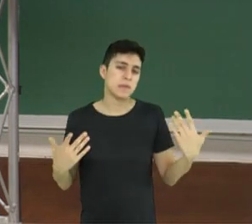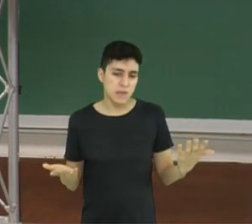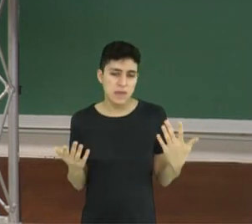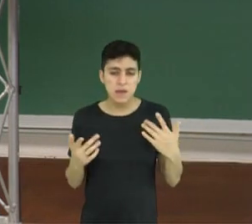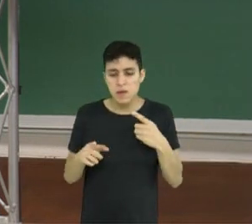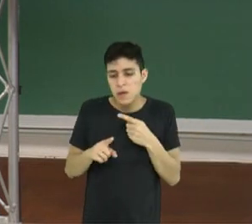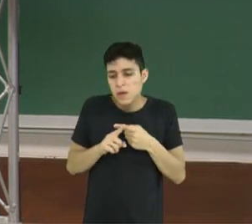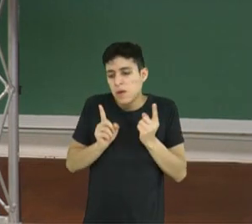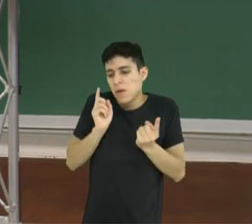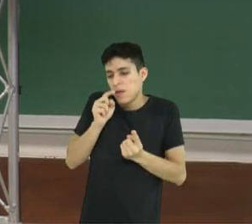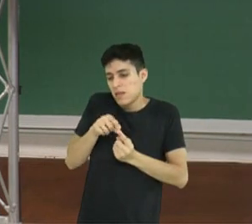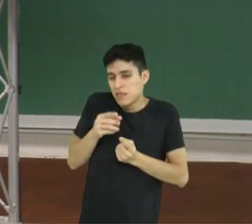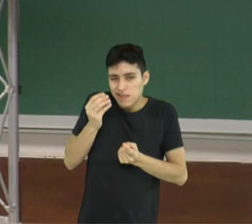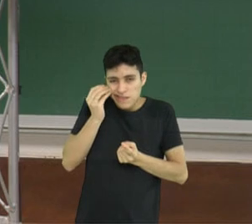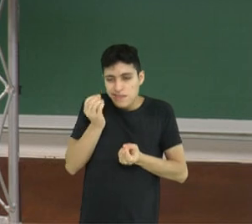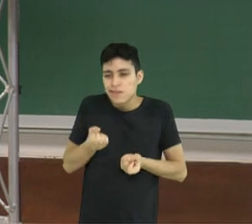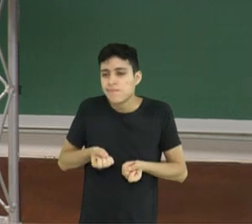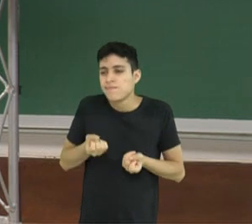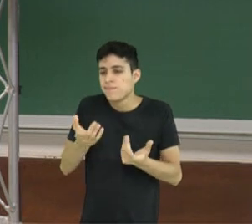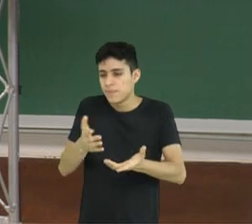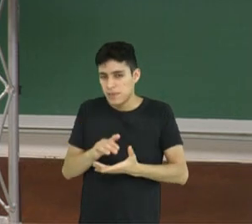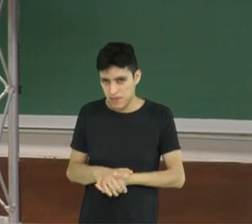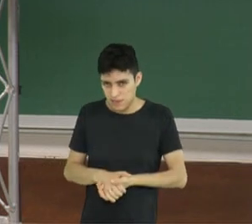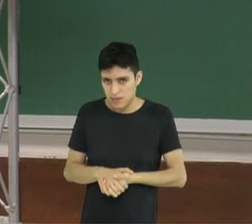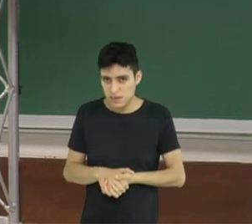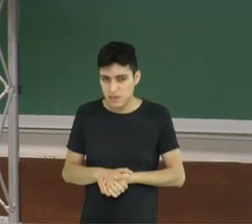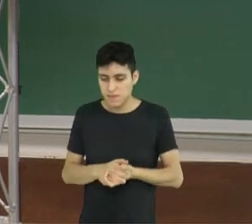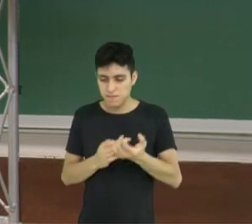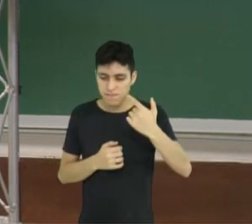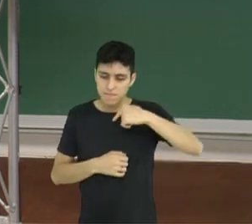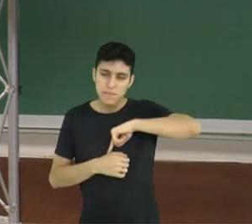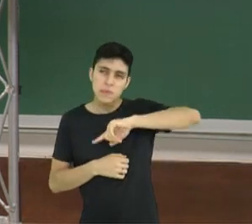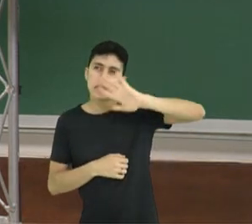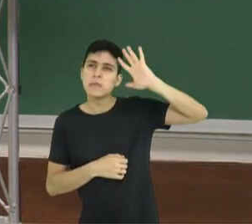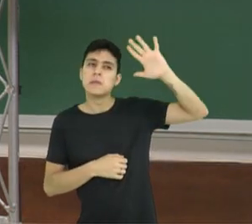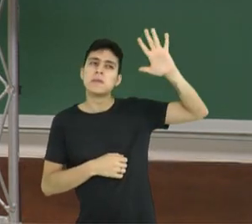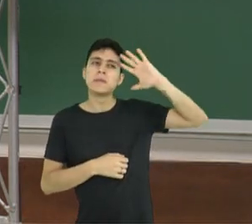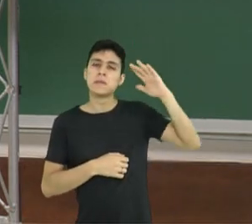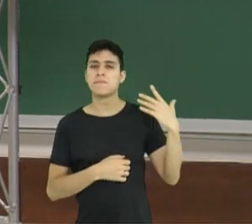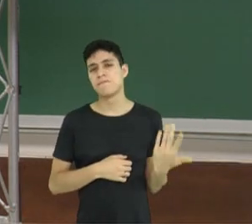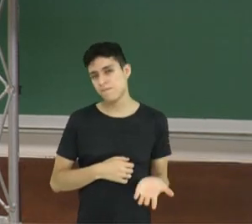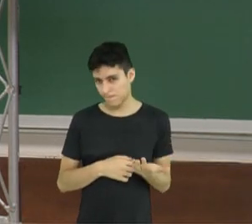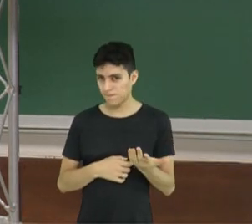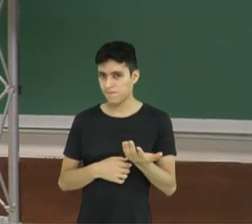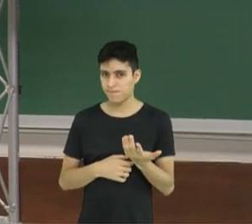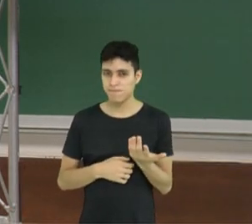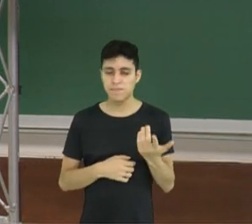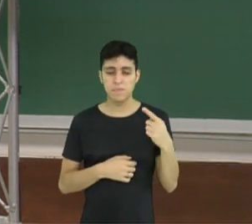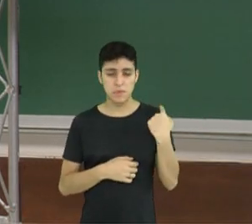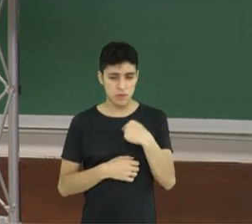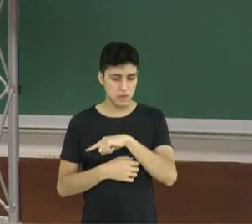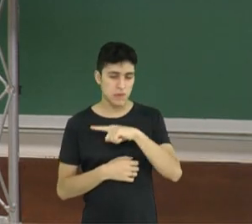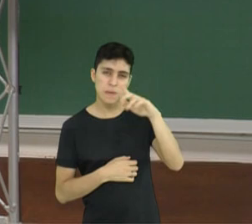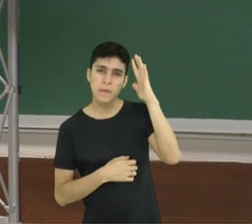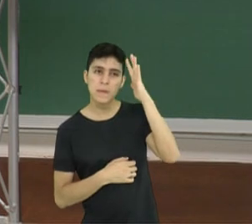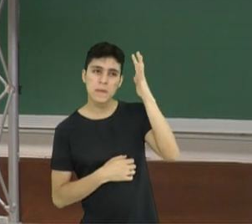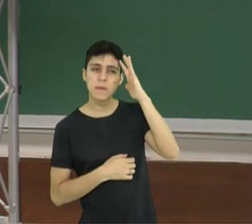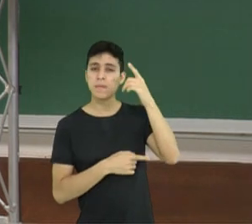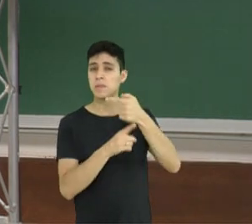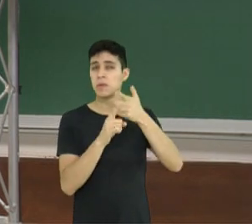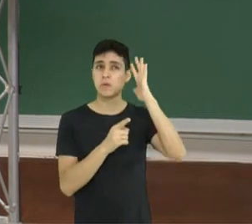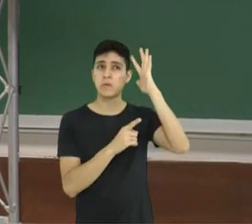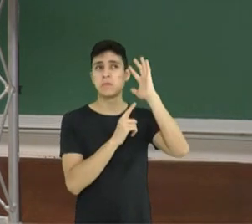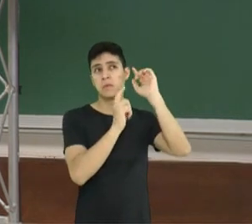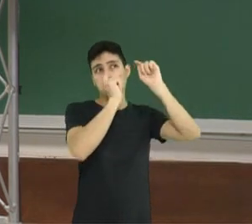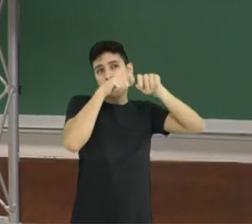Justamente esse propósito de pessoa trabalhar com lírico com o sonho e o surrealismo é o nosso sonho é é porque não